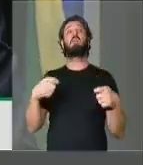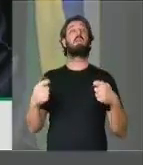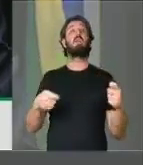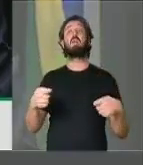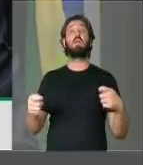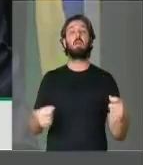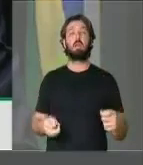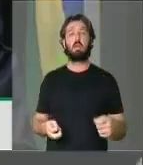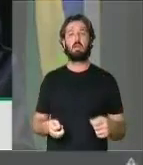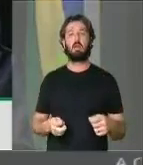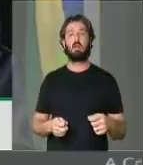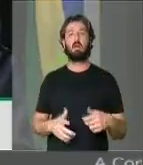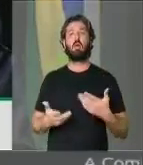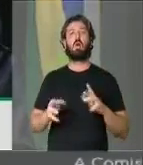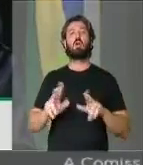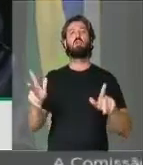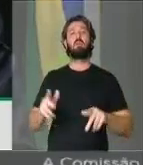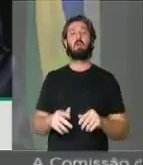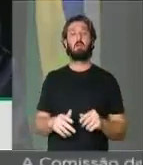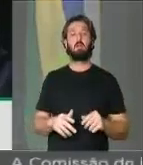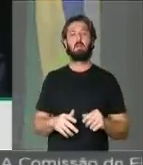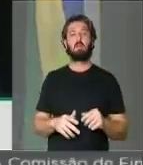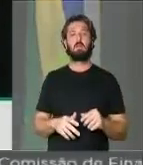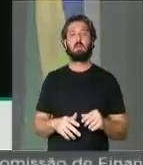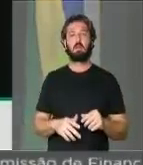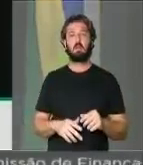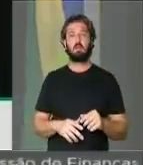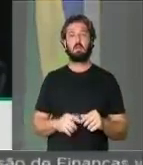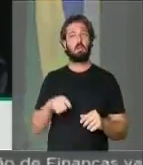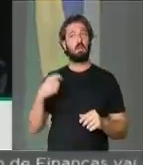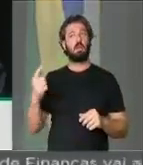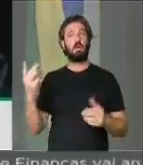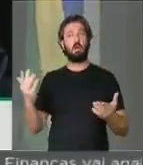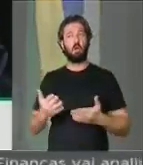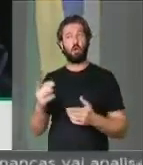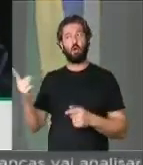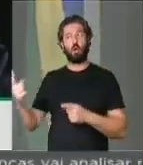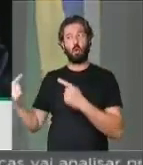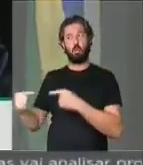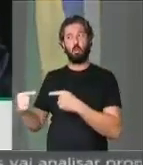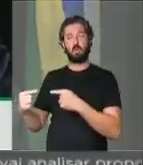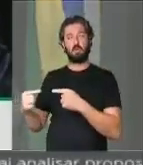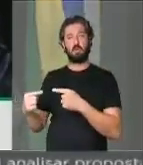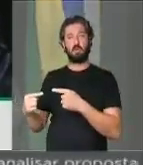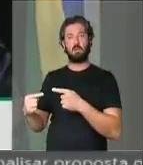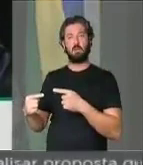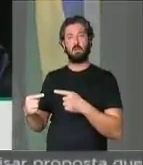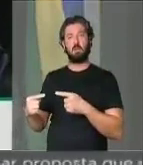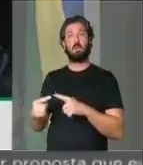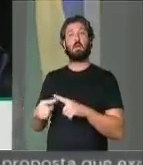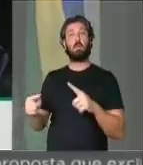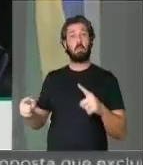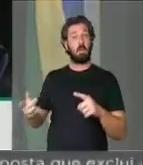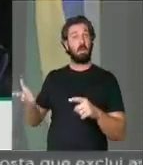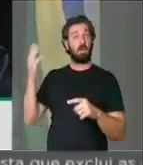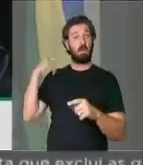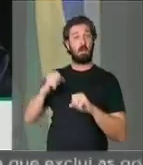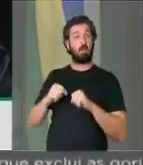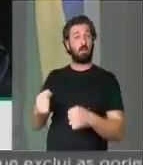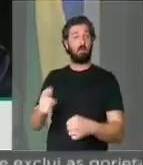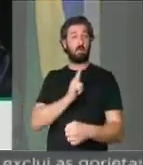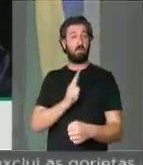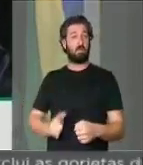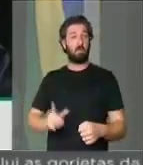quem? Qual a diferença daqueles que hoje fazem oposição, mas que defenderam o